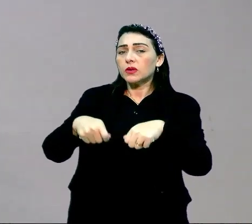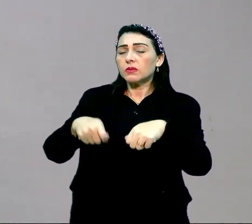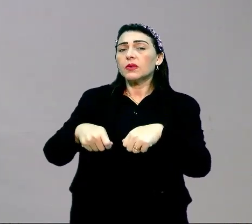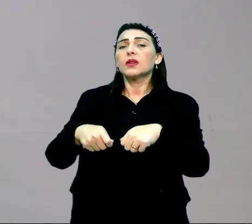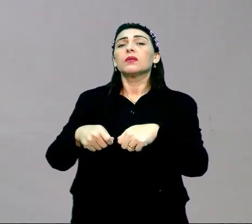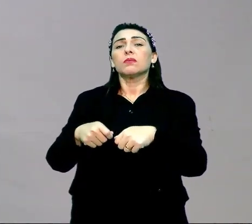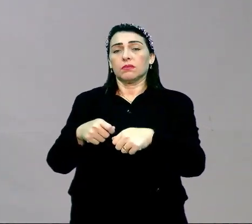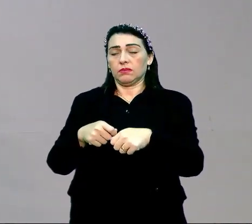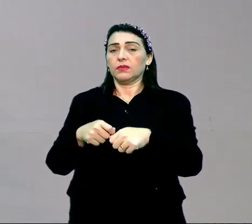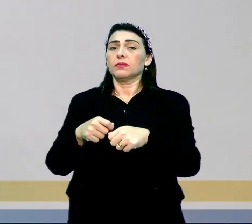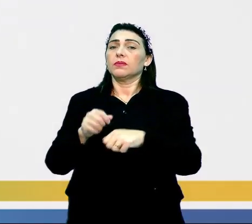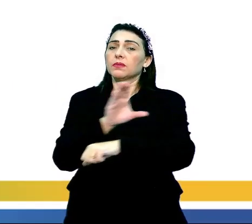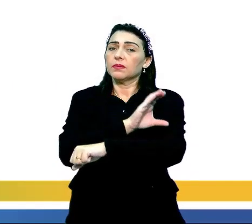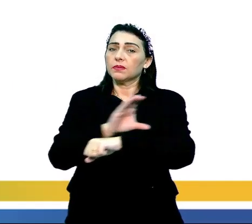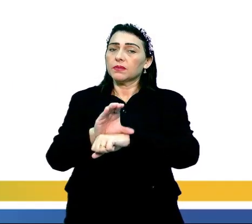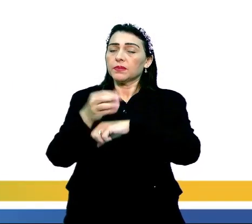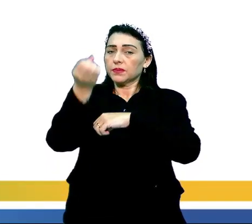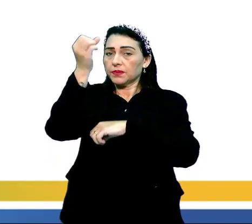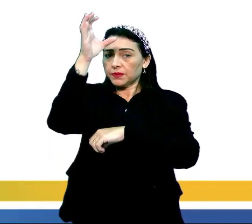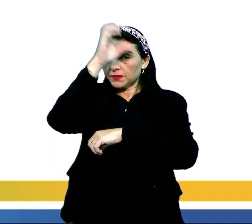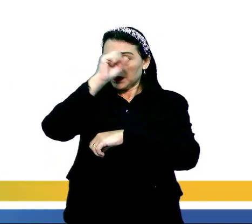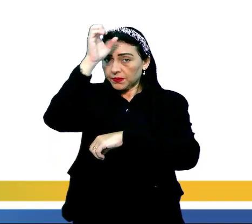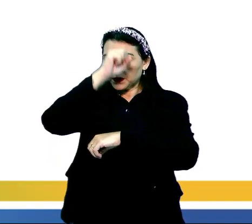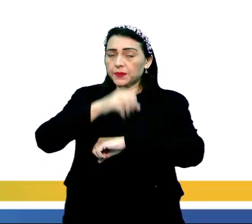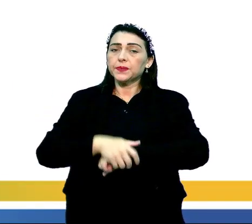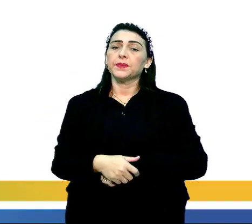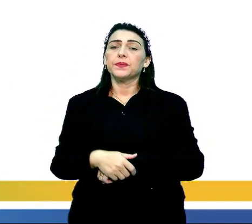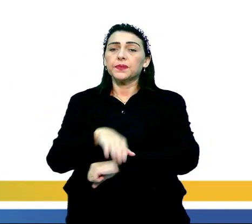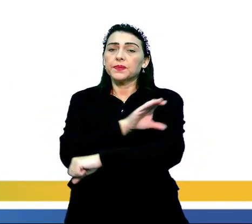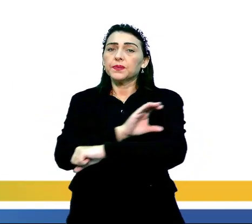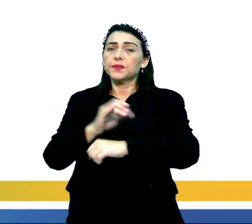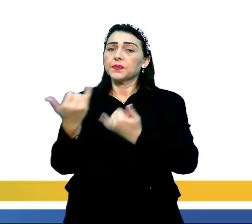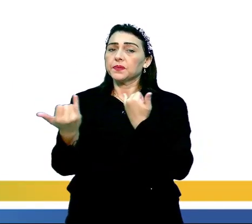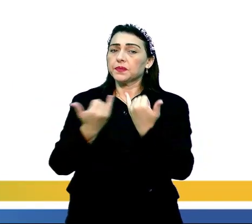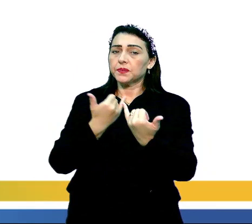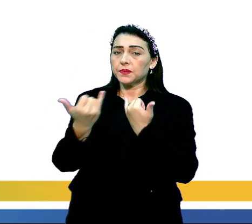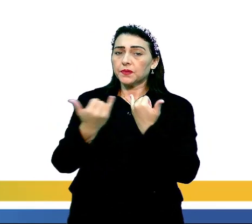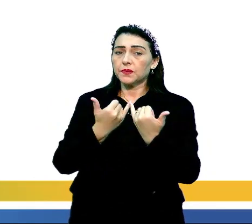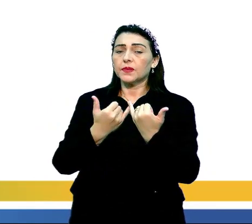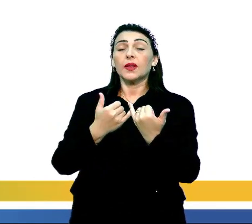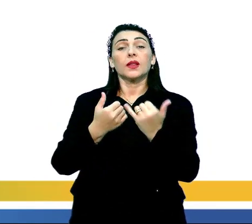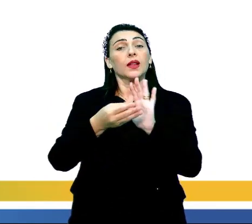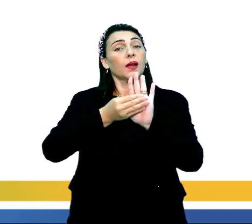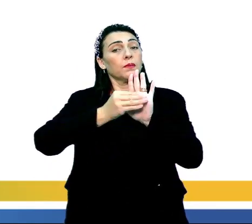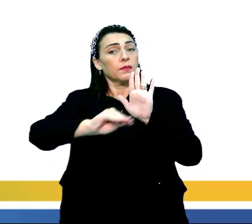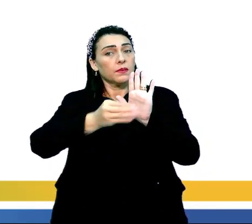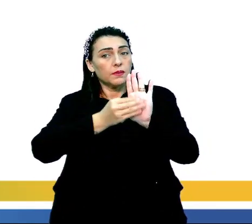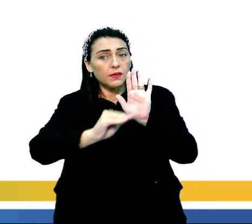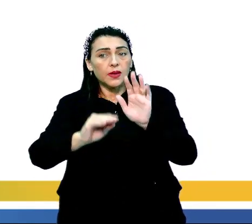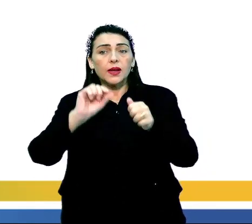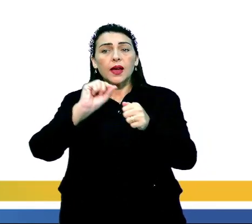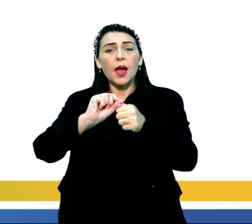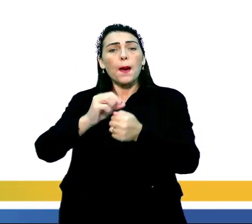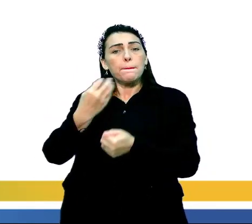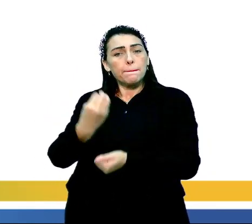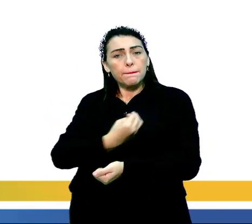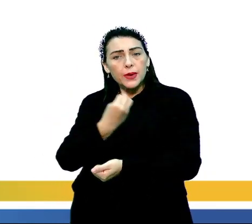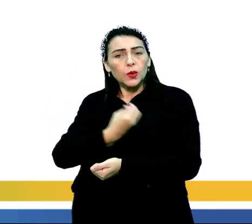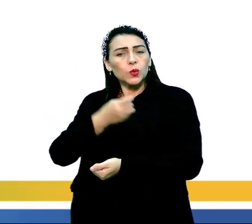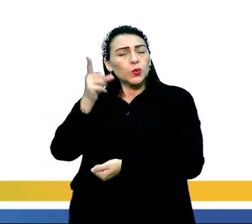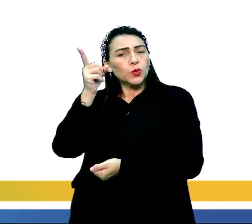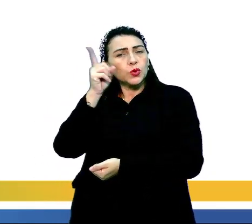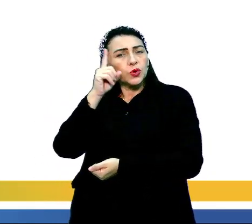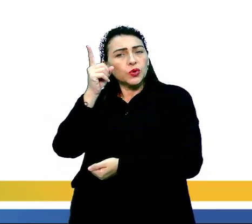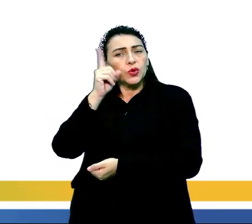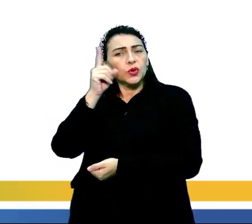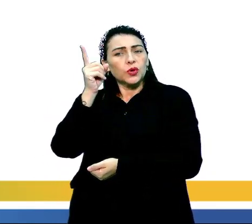essa execução, ok? Então, vamos lá. Cultura da informação. Não obstante, a mídia se faz cada vez mais